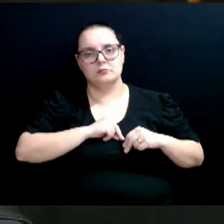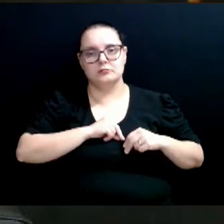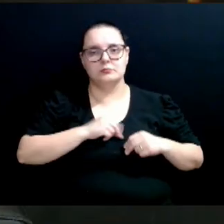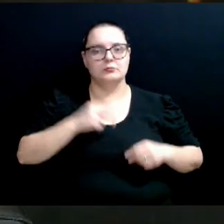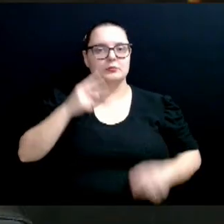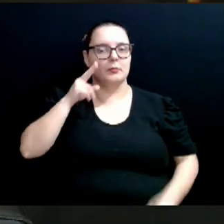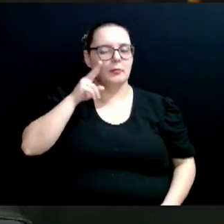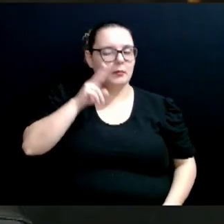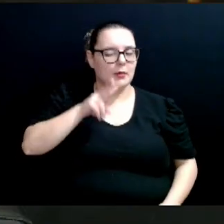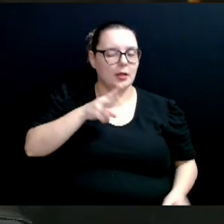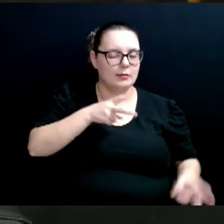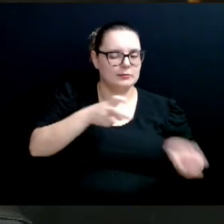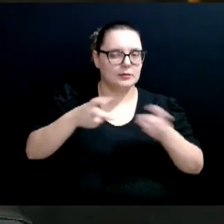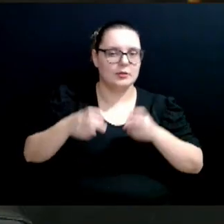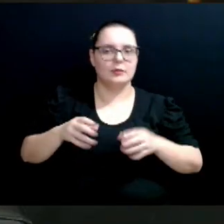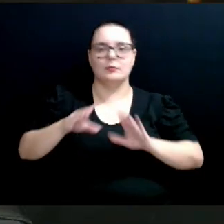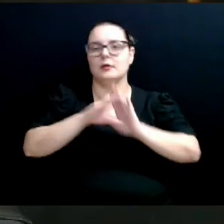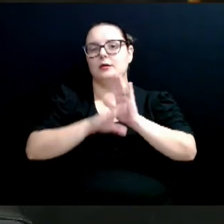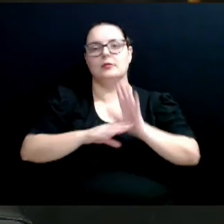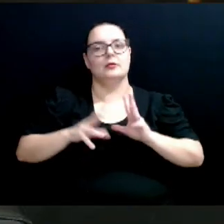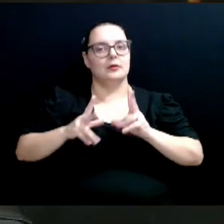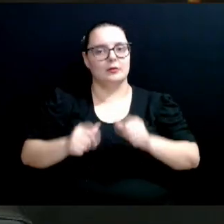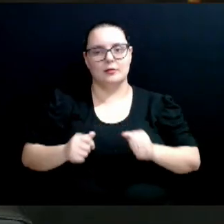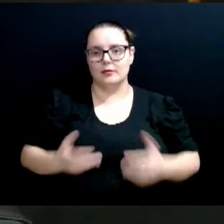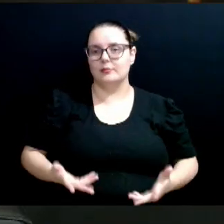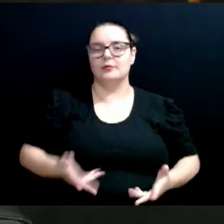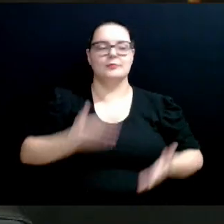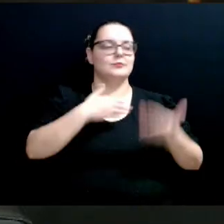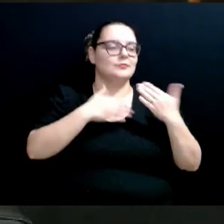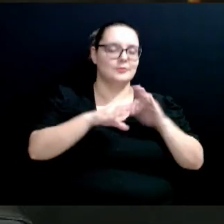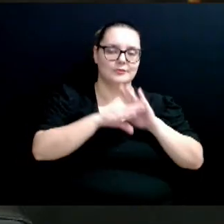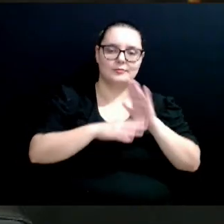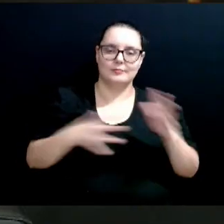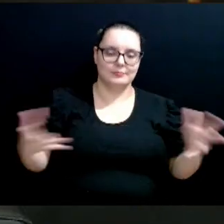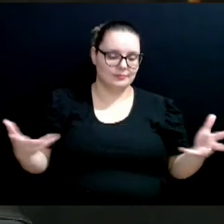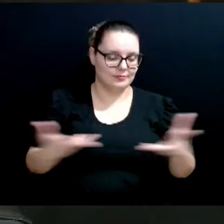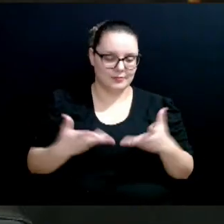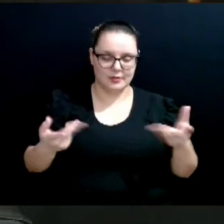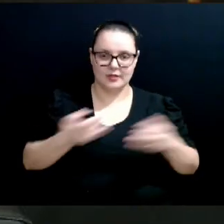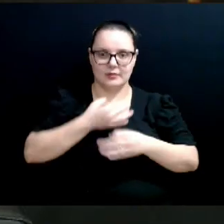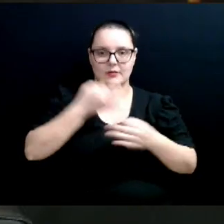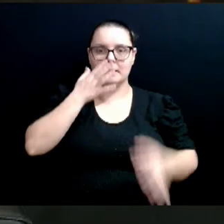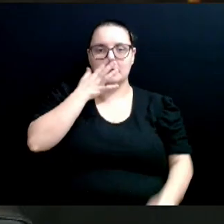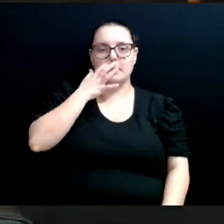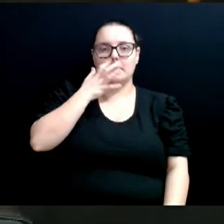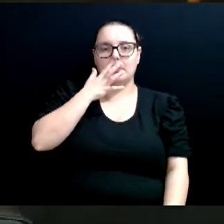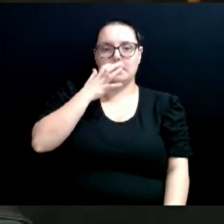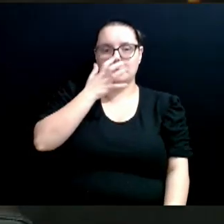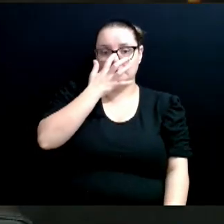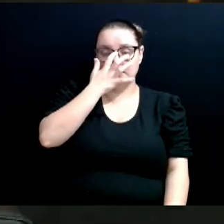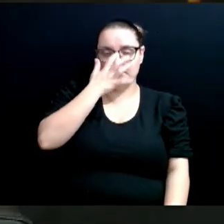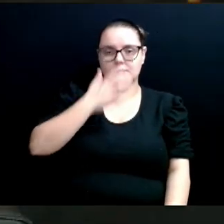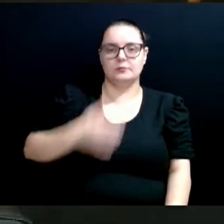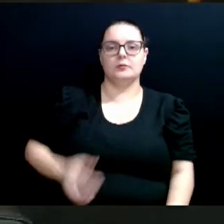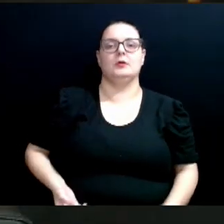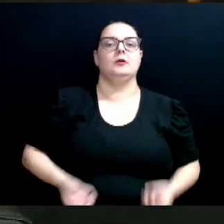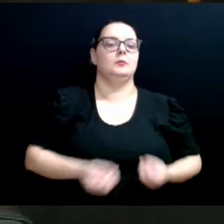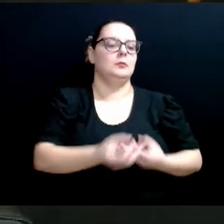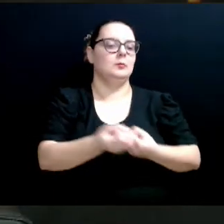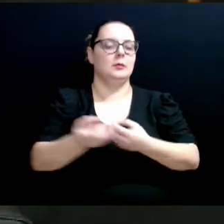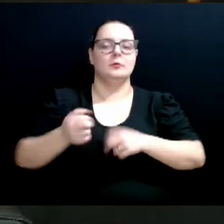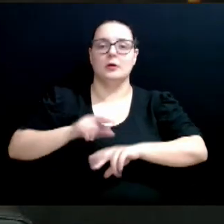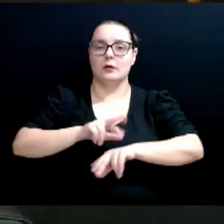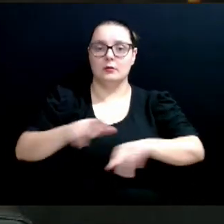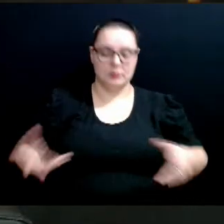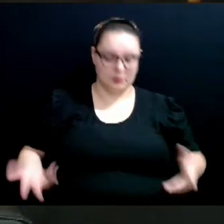programa de hoje, assim como todos os outros, sensacional, gente, riquíssimo, muita informação, de coisas